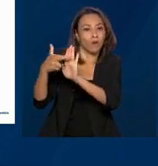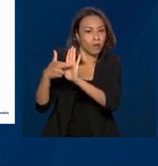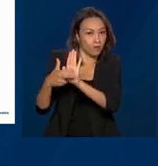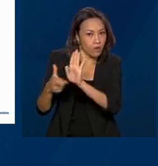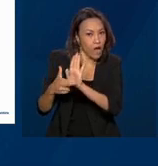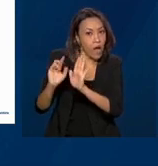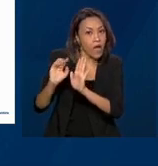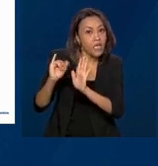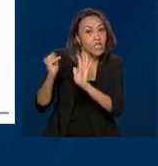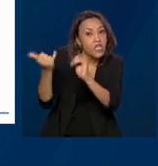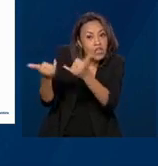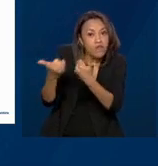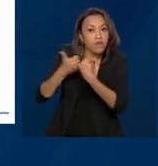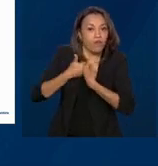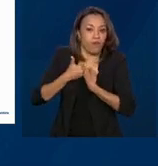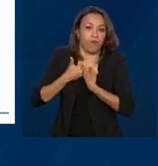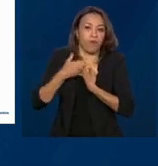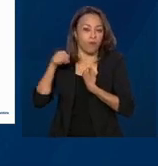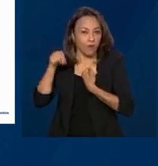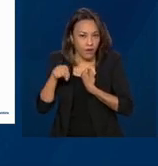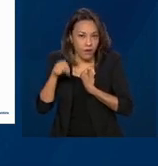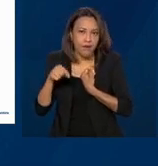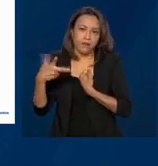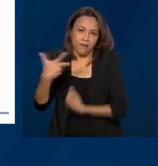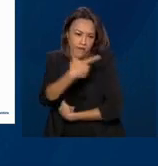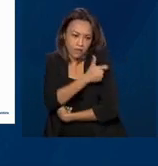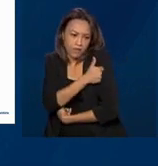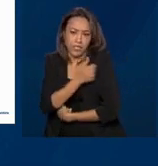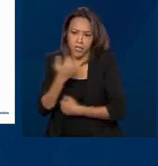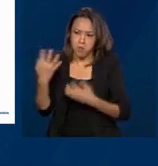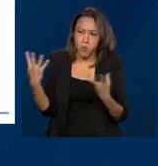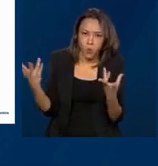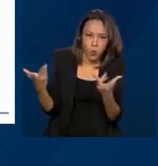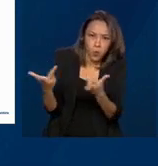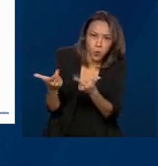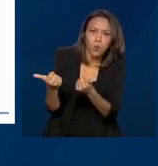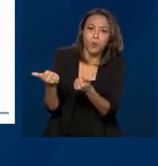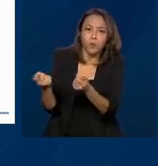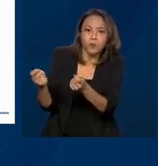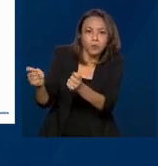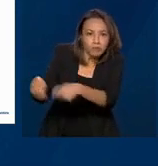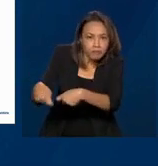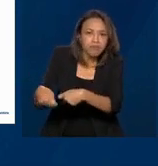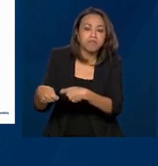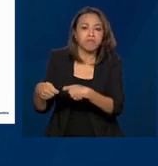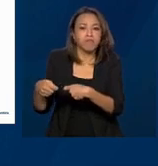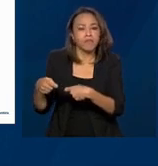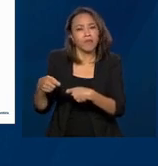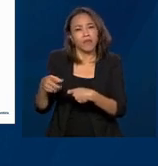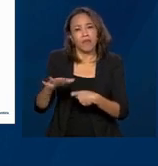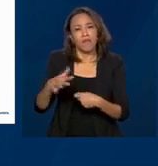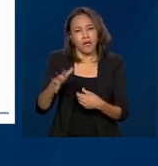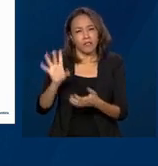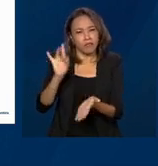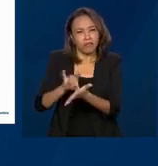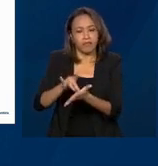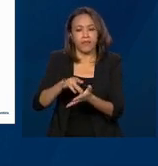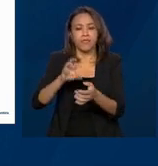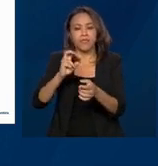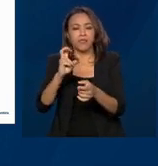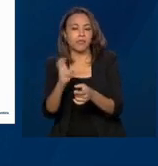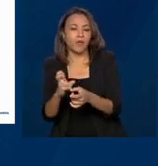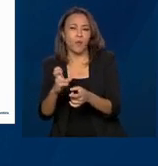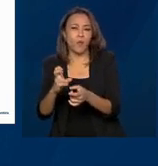para dizer que a vacina foi eficaz ou não, mas, na prática, sinceramente, 50,39%